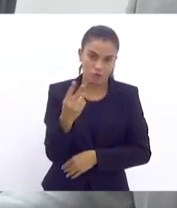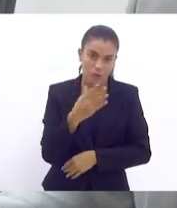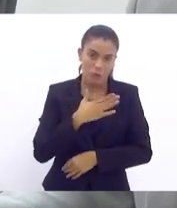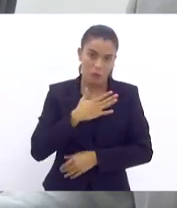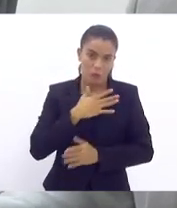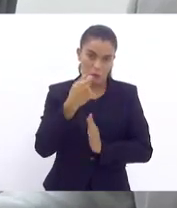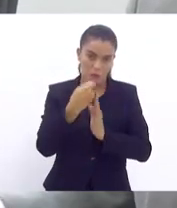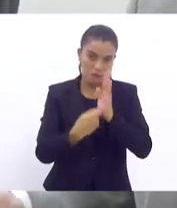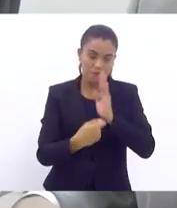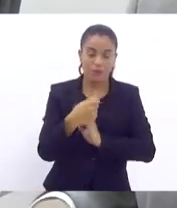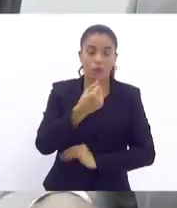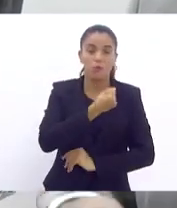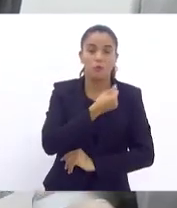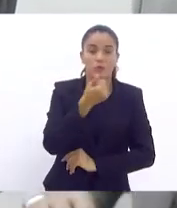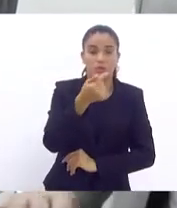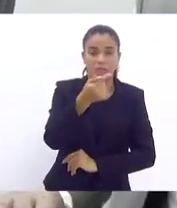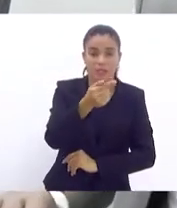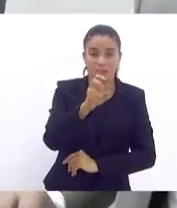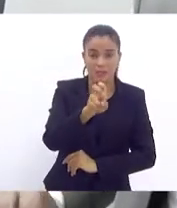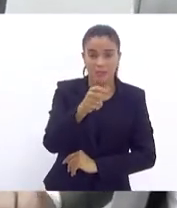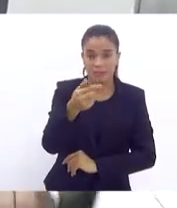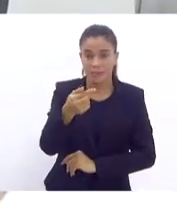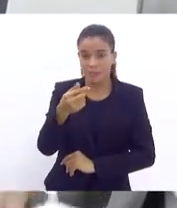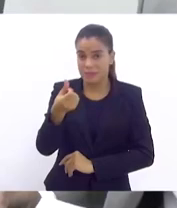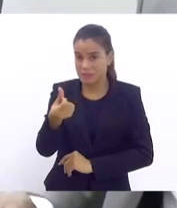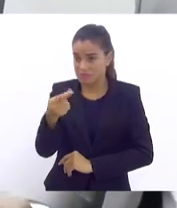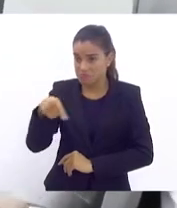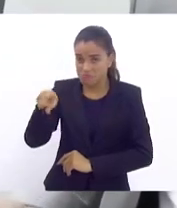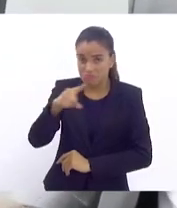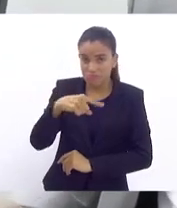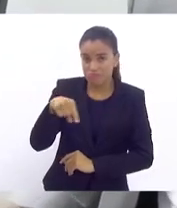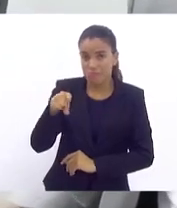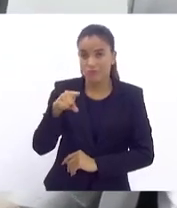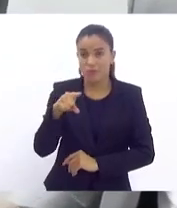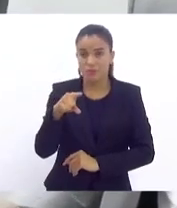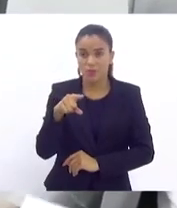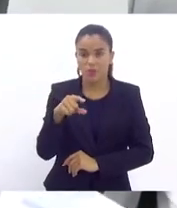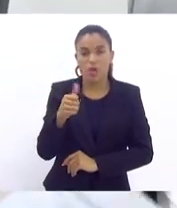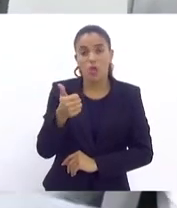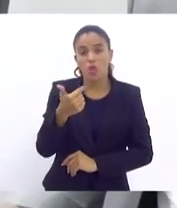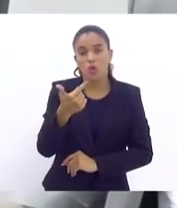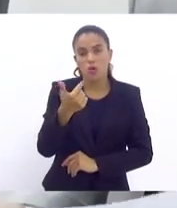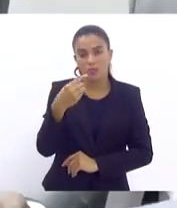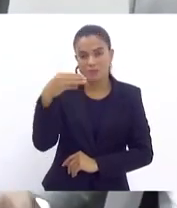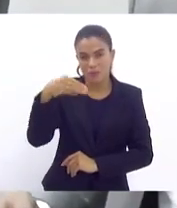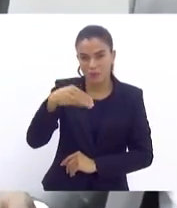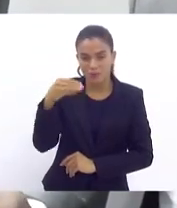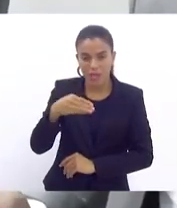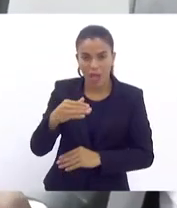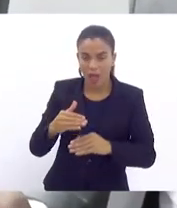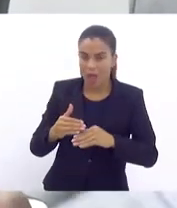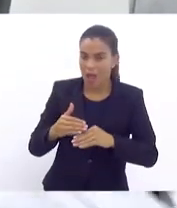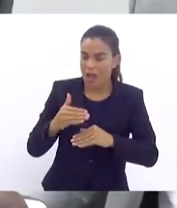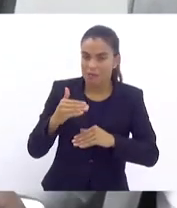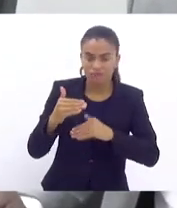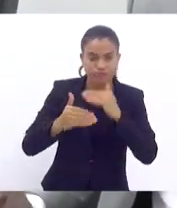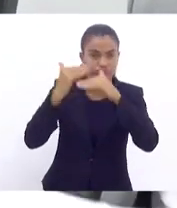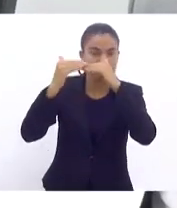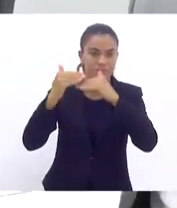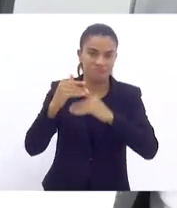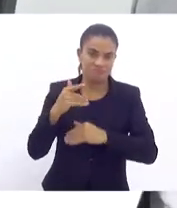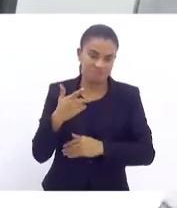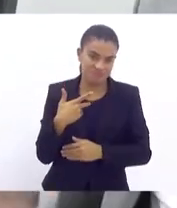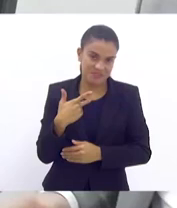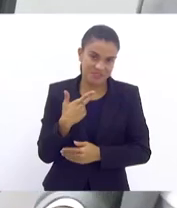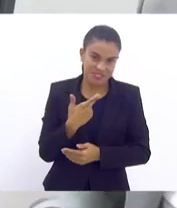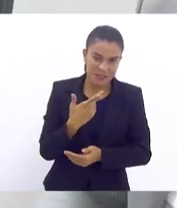mercadoria ou 75 76 se você já que já avançamos aí 12 minutos se a gente 11 minutos a gente puder